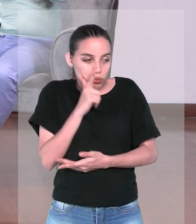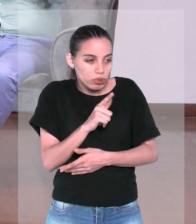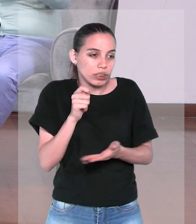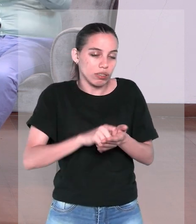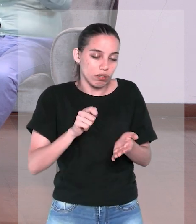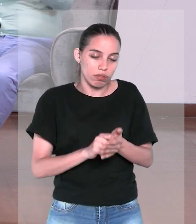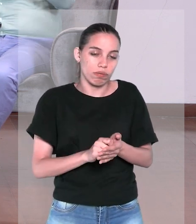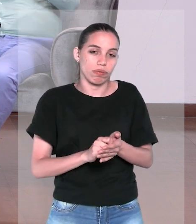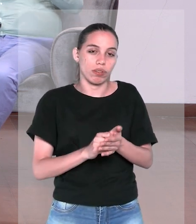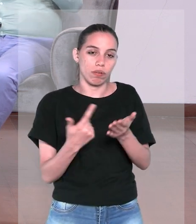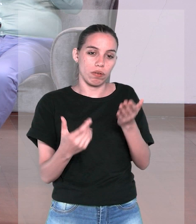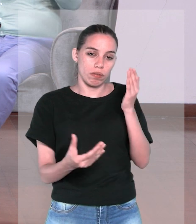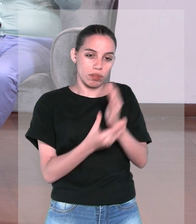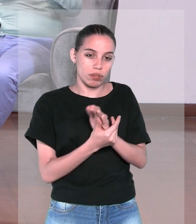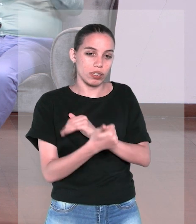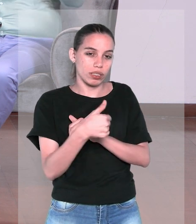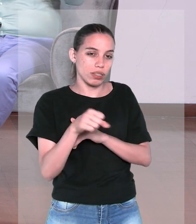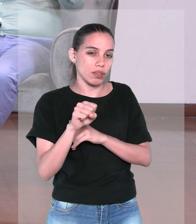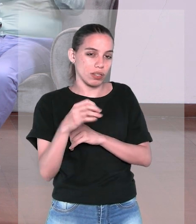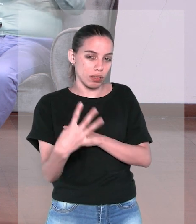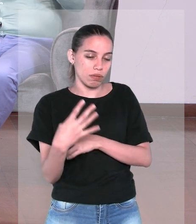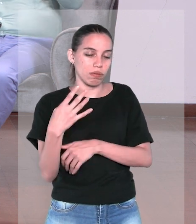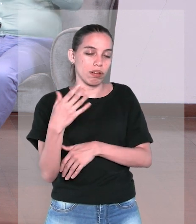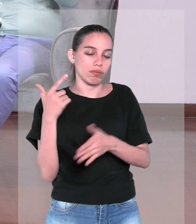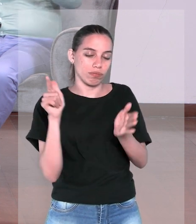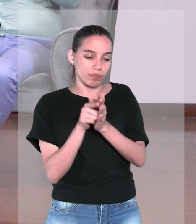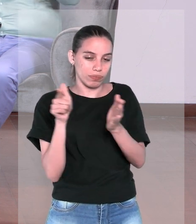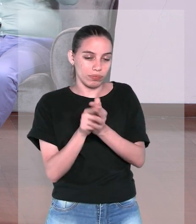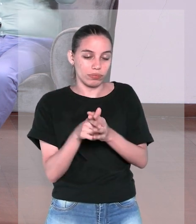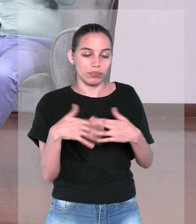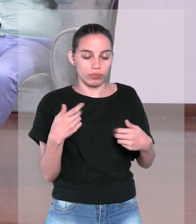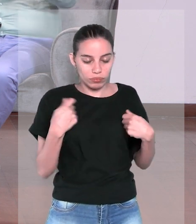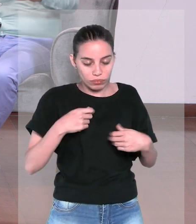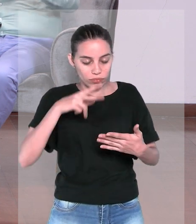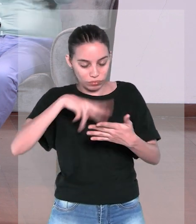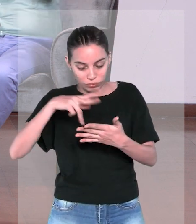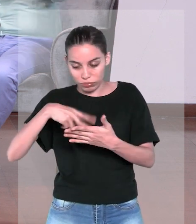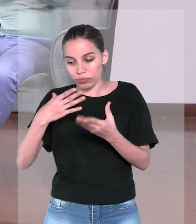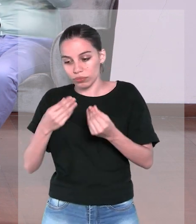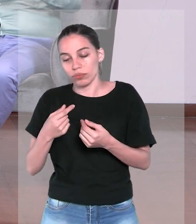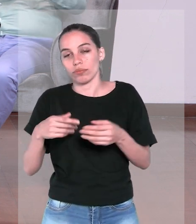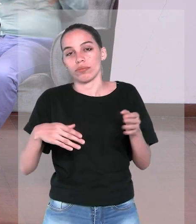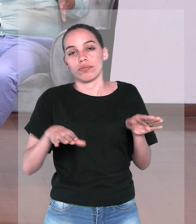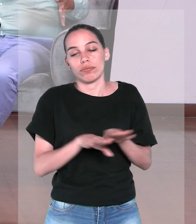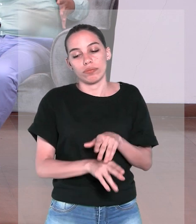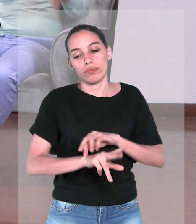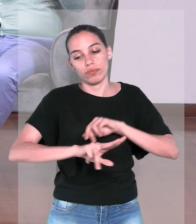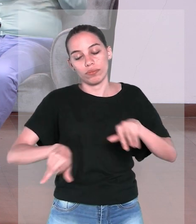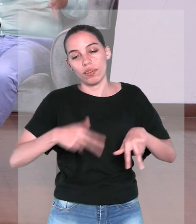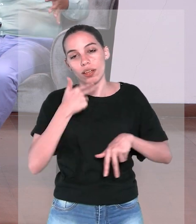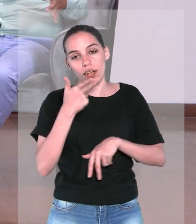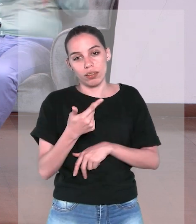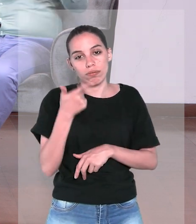É diferente. Como é que, por exemplo, uma criança com vulnerabilidade socioeconômica lida com a experiência do quarto,